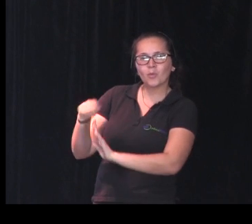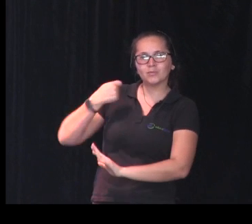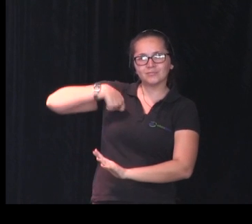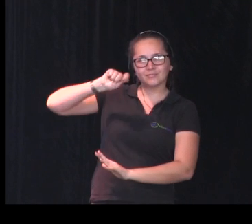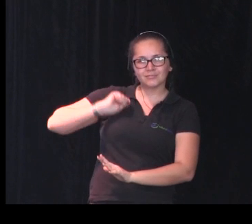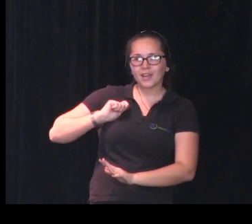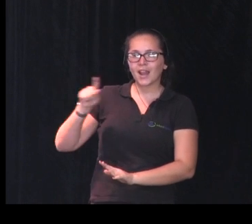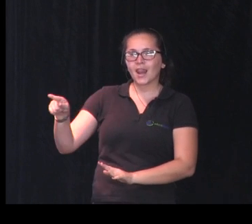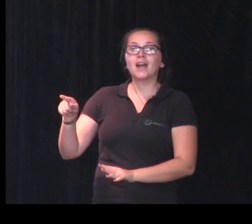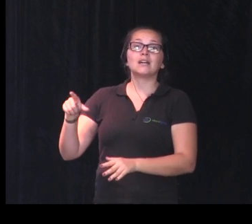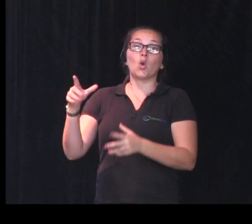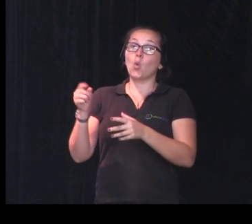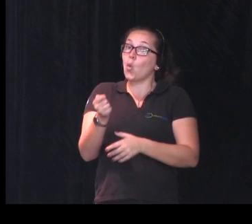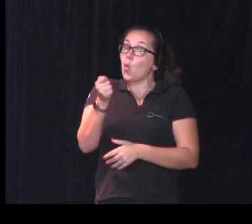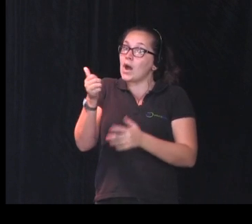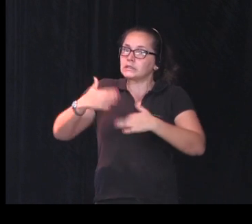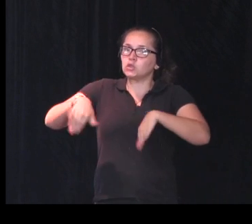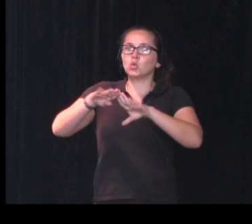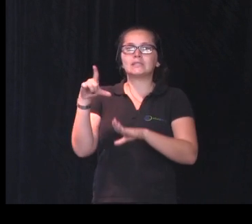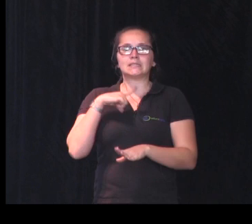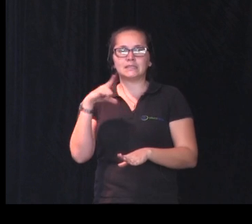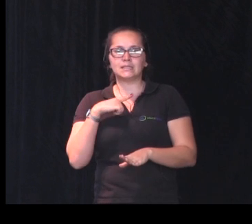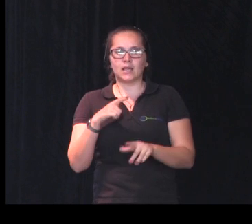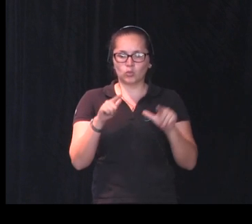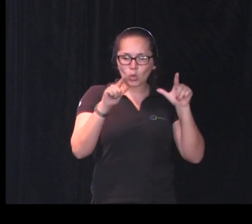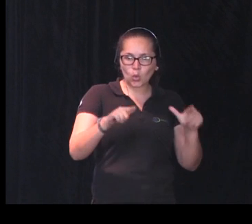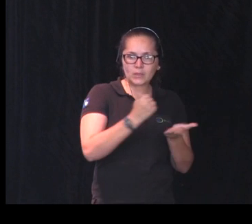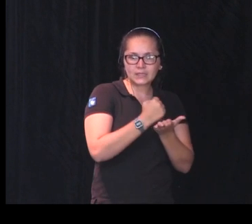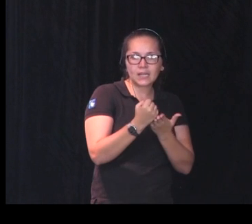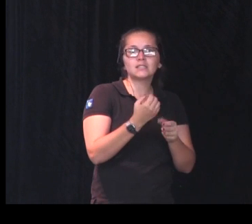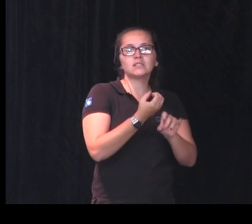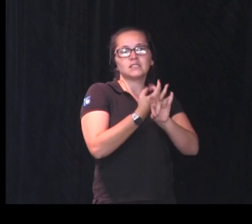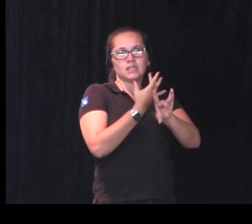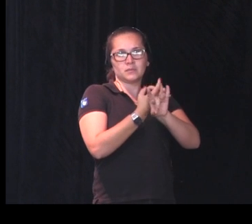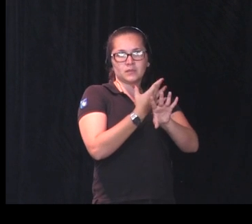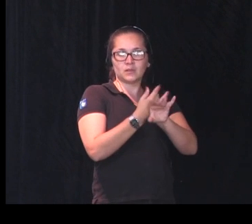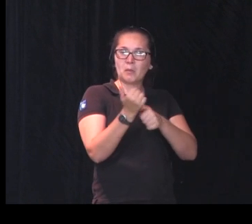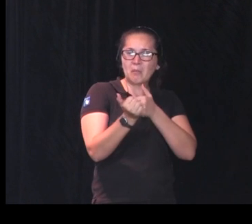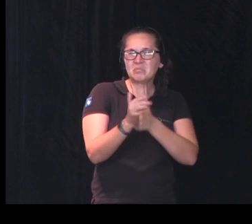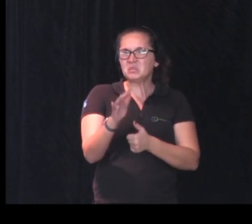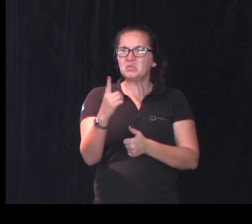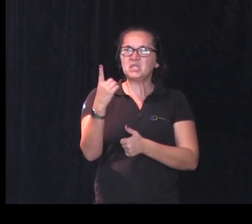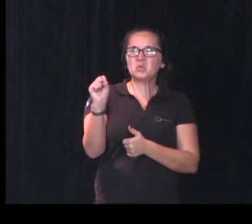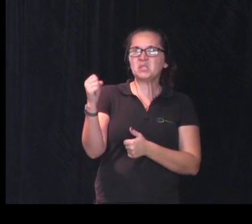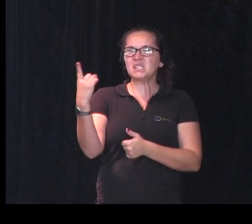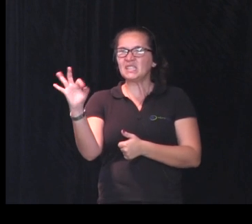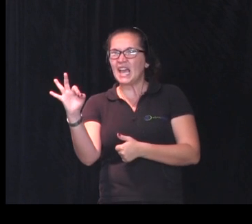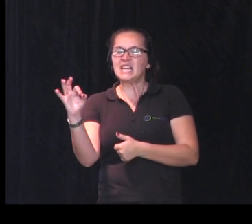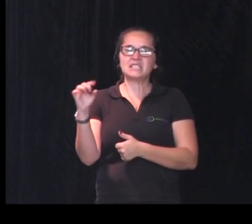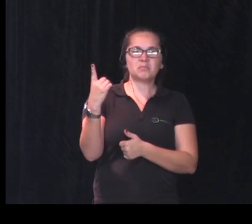porque as colônias espanholas da América, que quase todas têm a declaração de independência próxima